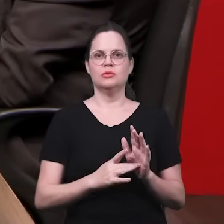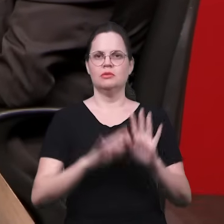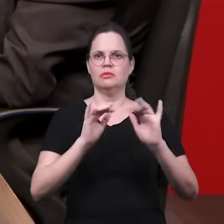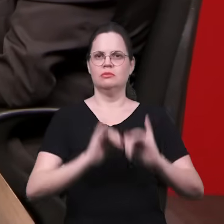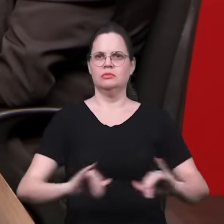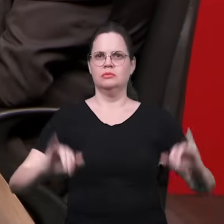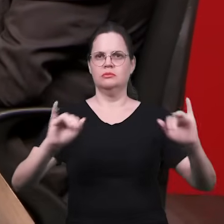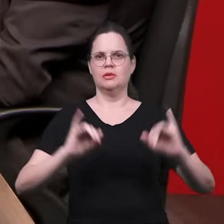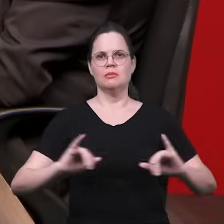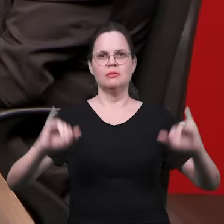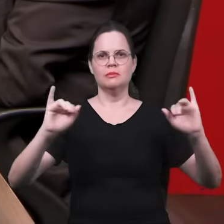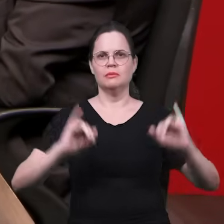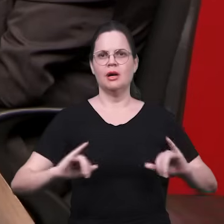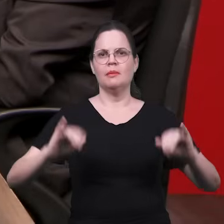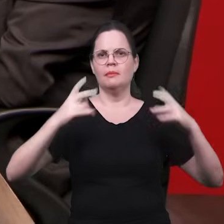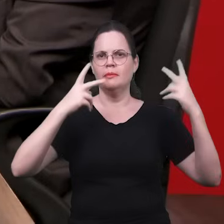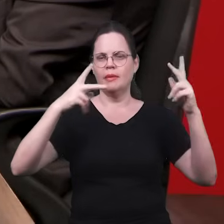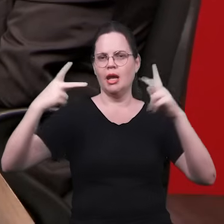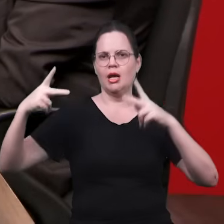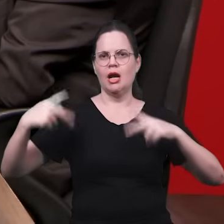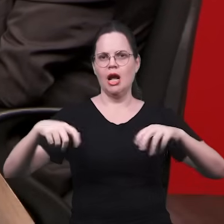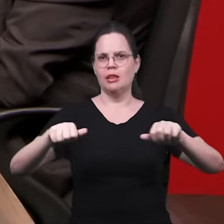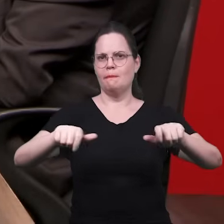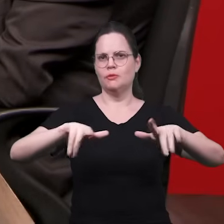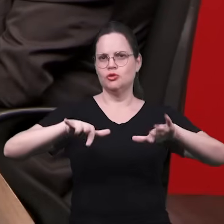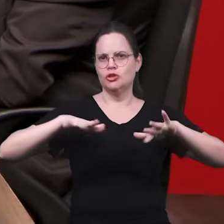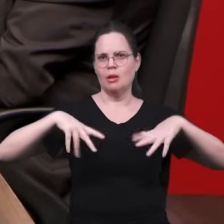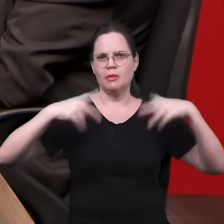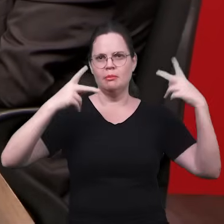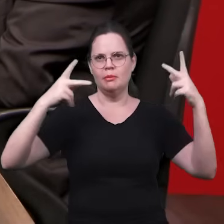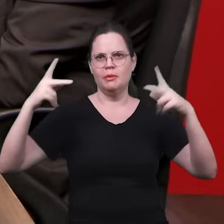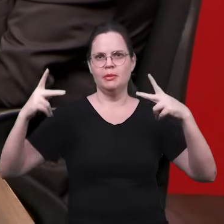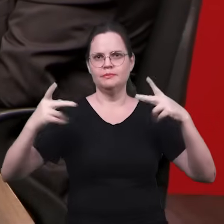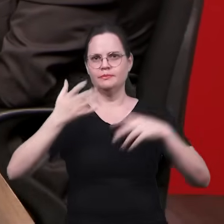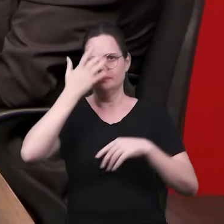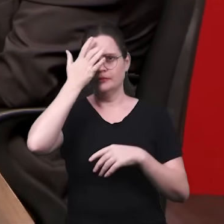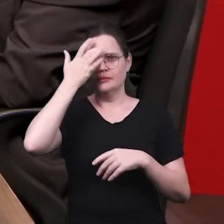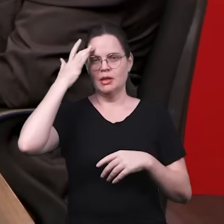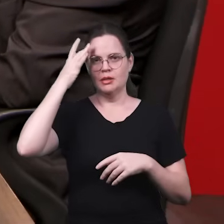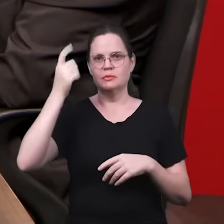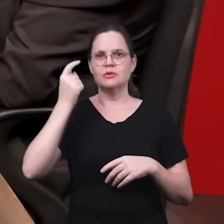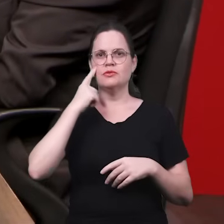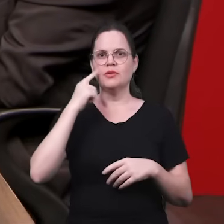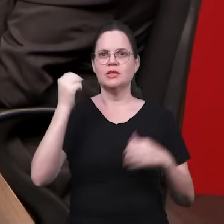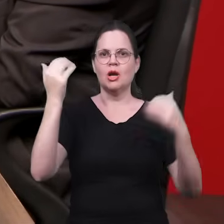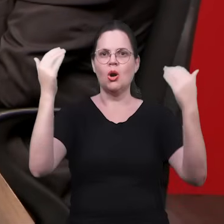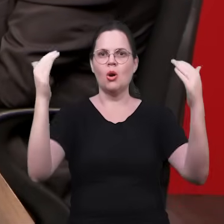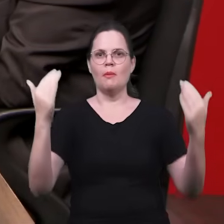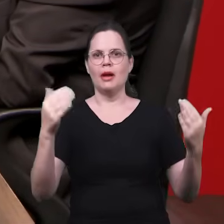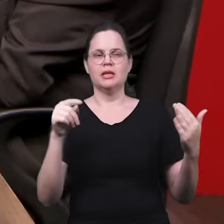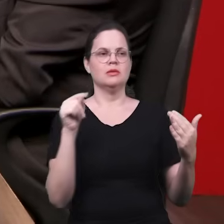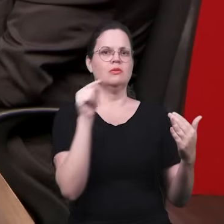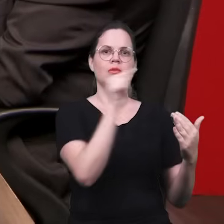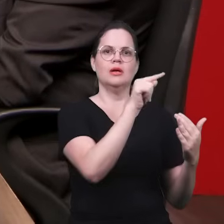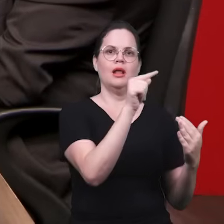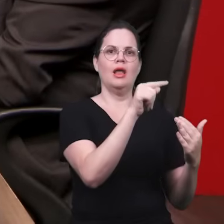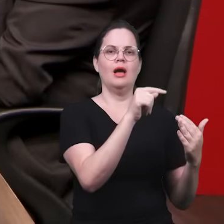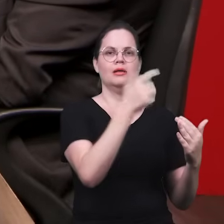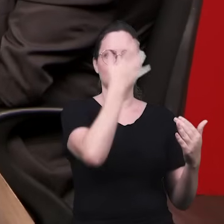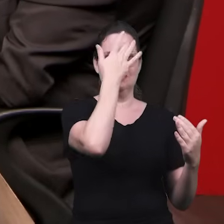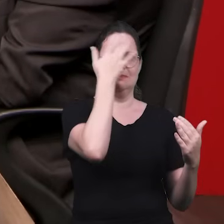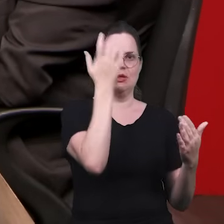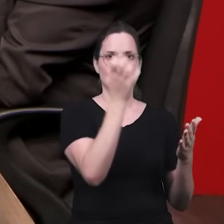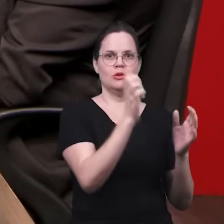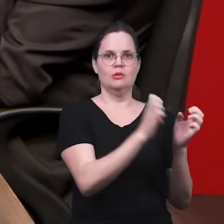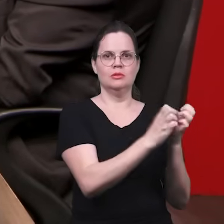anunciando, né, e pregando a todos, as pessoas fizeram a comparação com aquilo que os escribas faziam, né? Porque